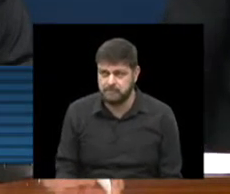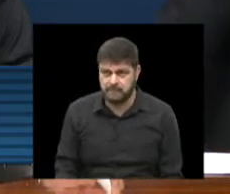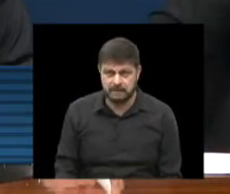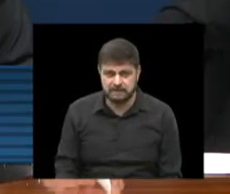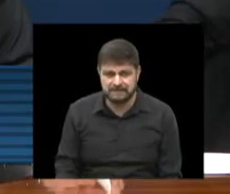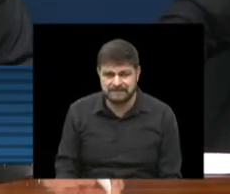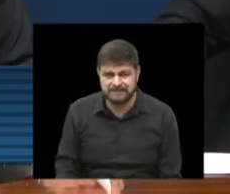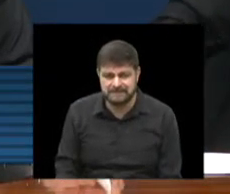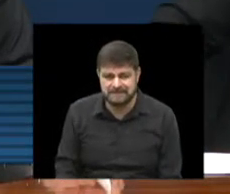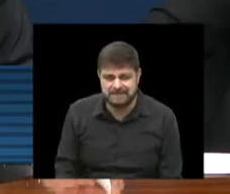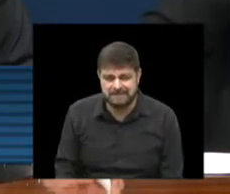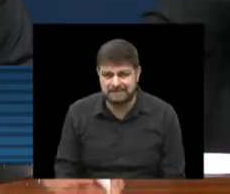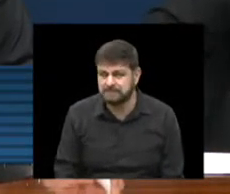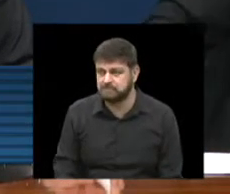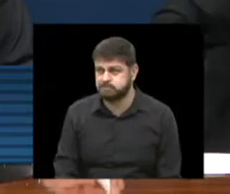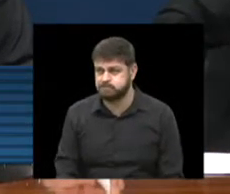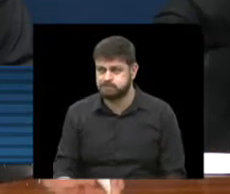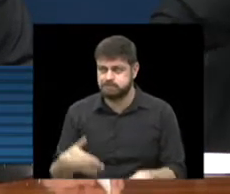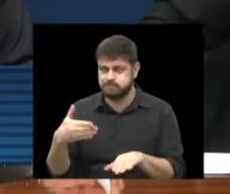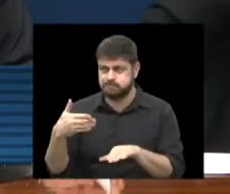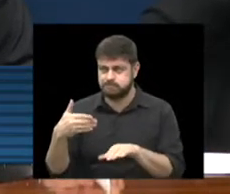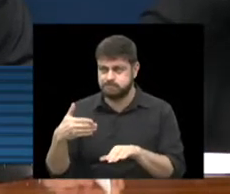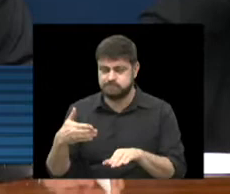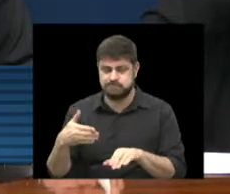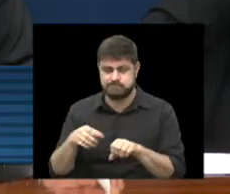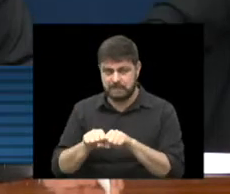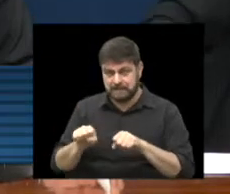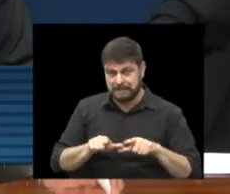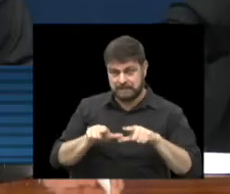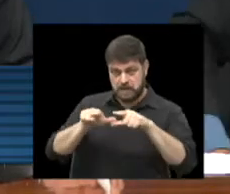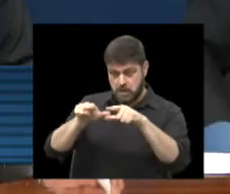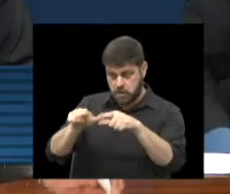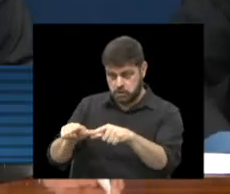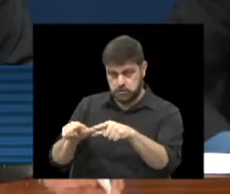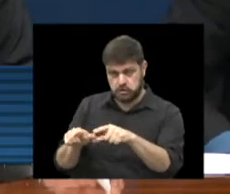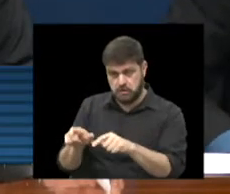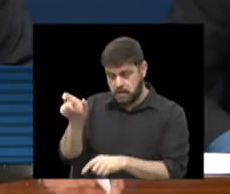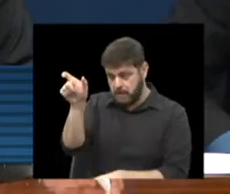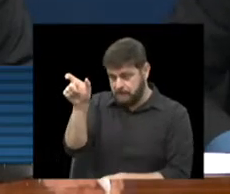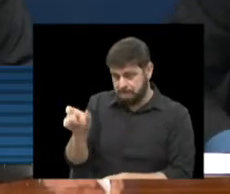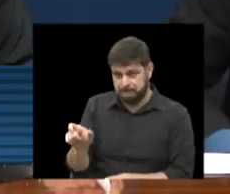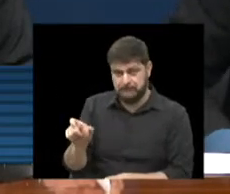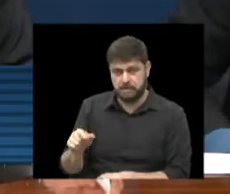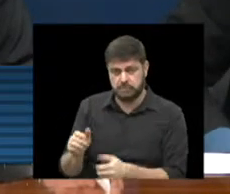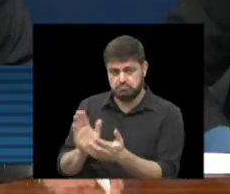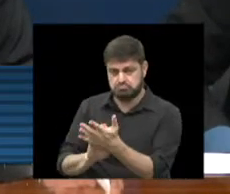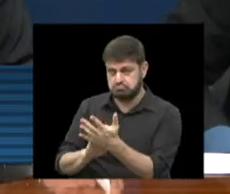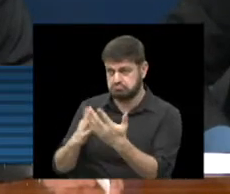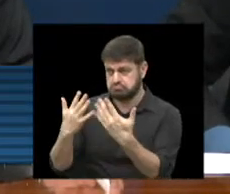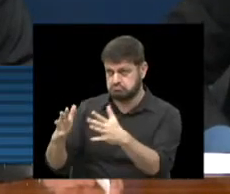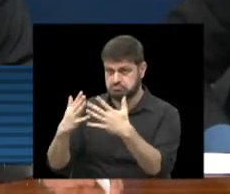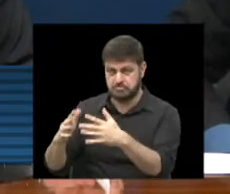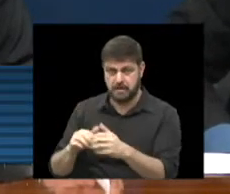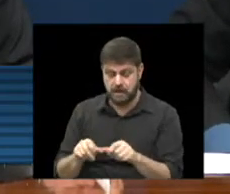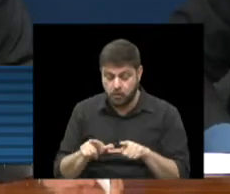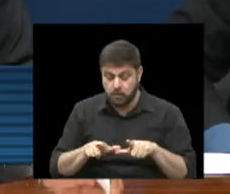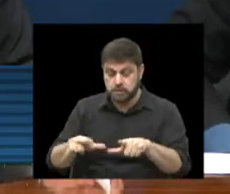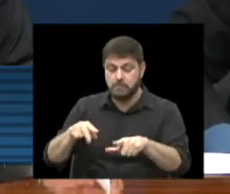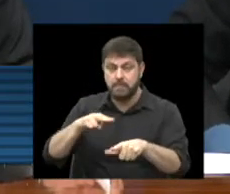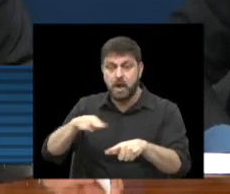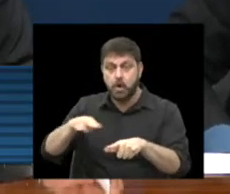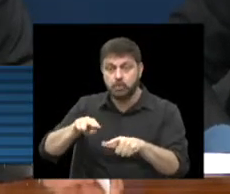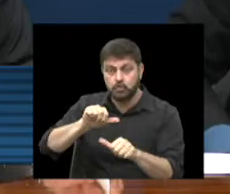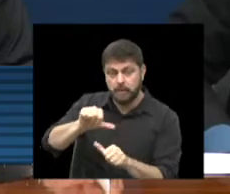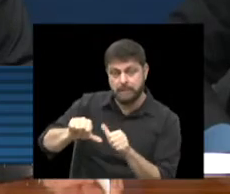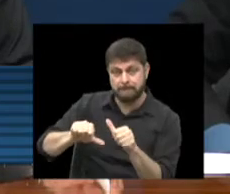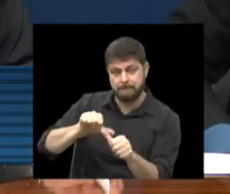letra L da resolução número 717, de 16 de dezembro de